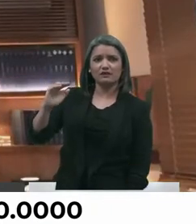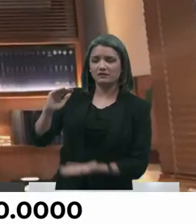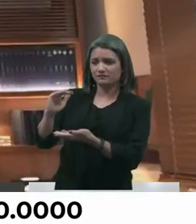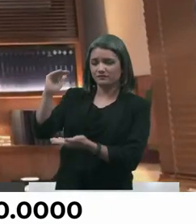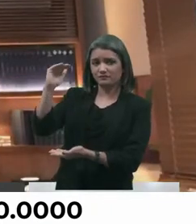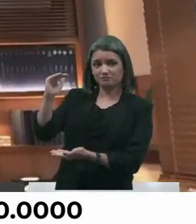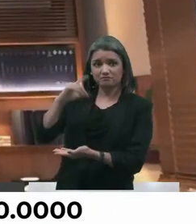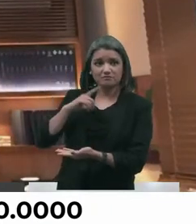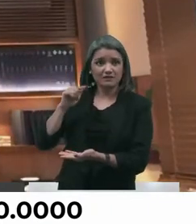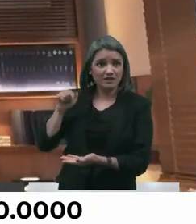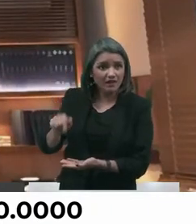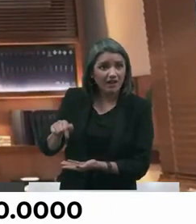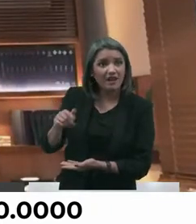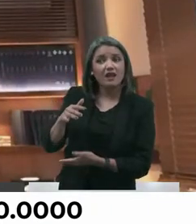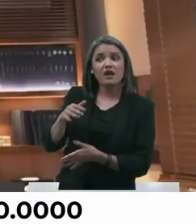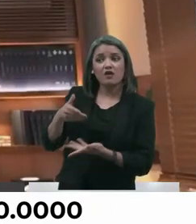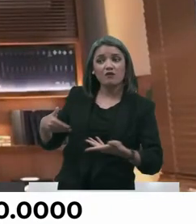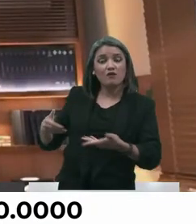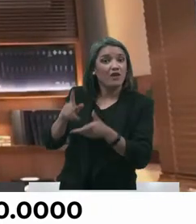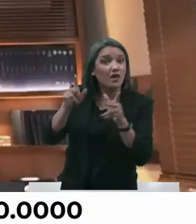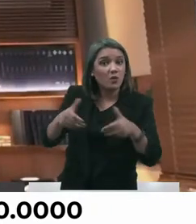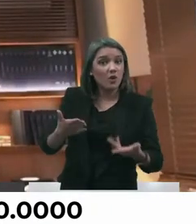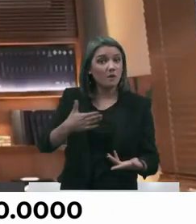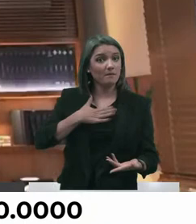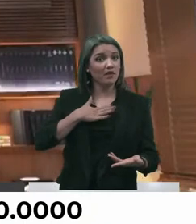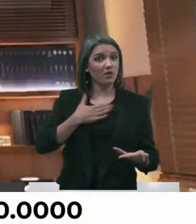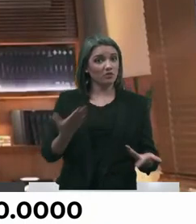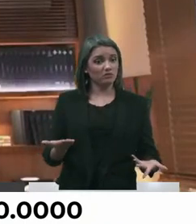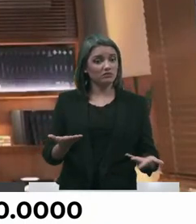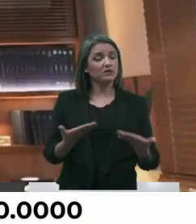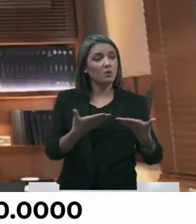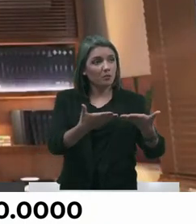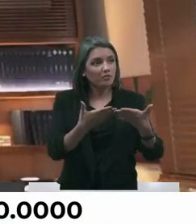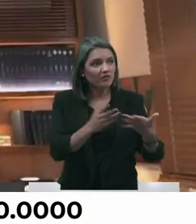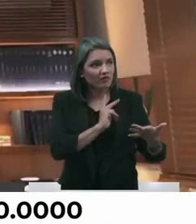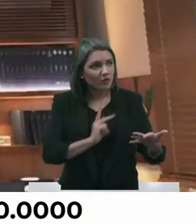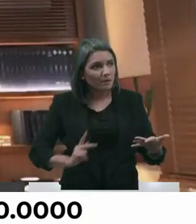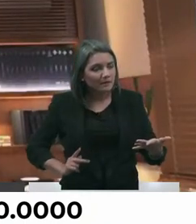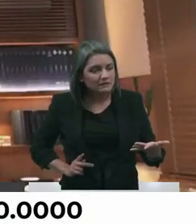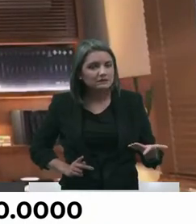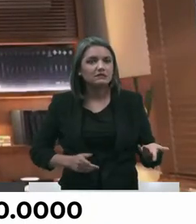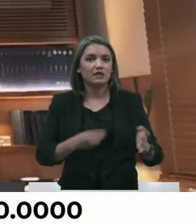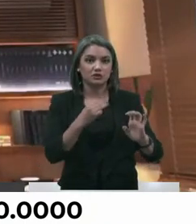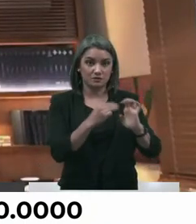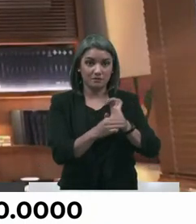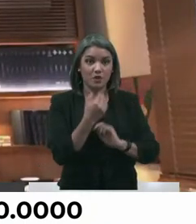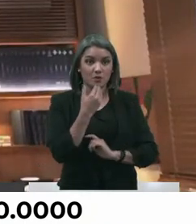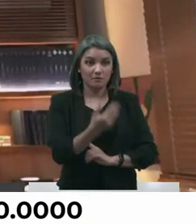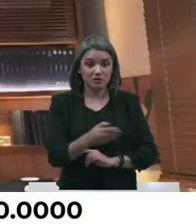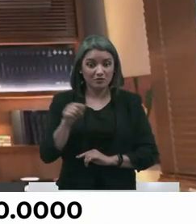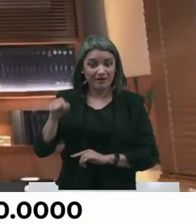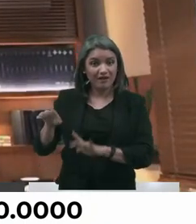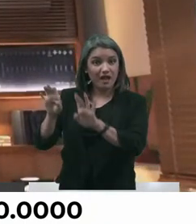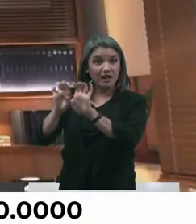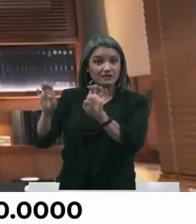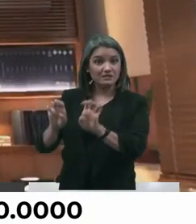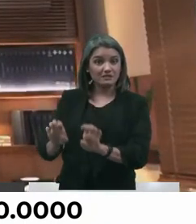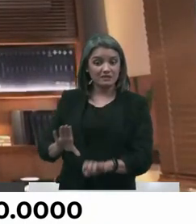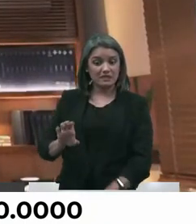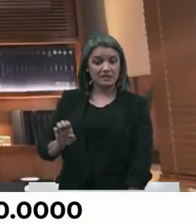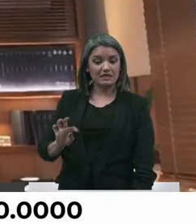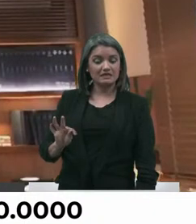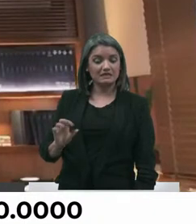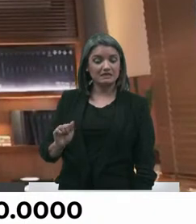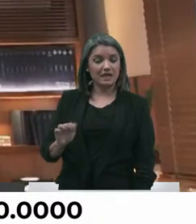dentro do fórum, e ele pede auxílio da presidência do Tribunal de Justiça para que essa estatueta fosse levada